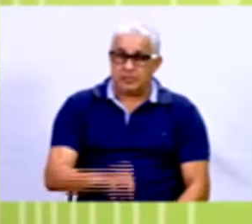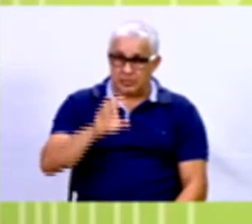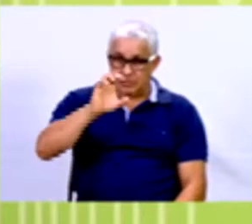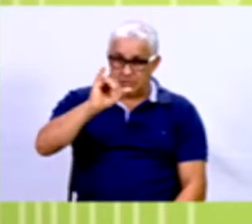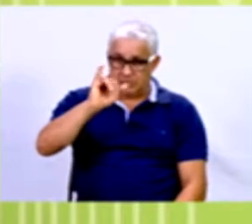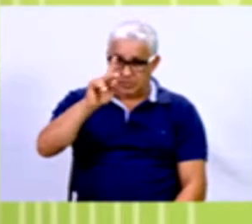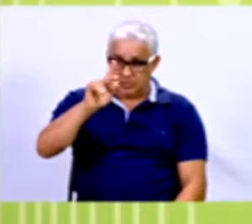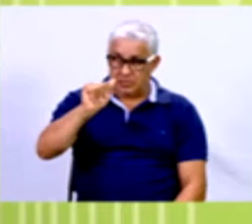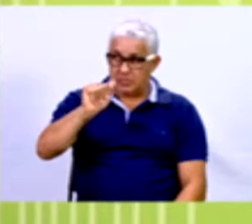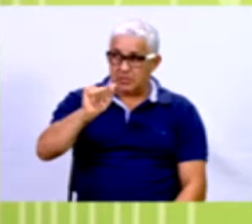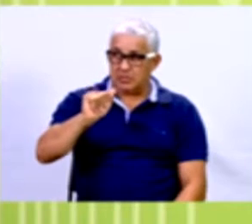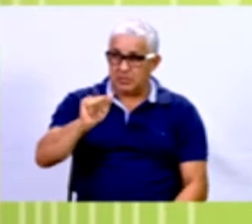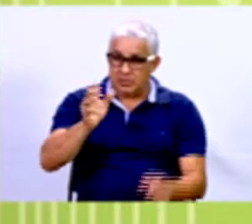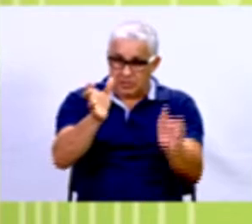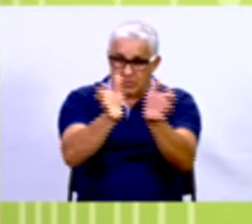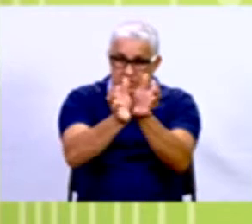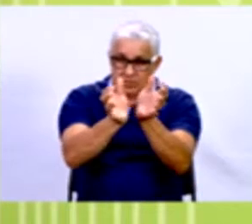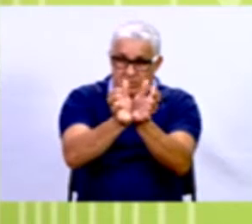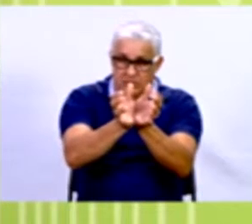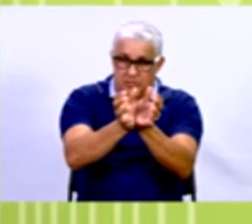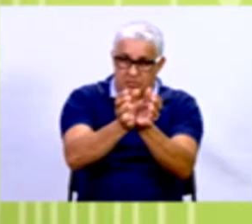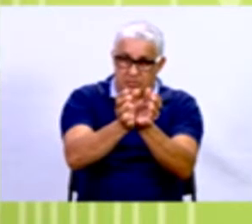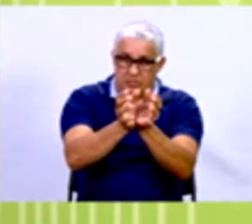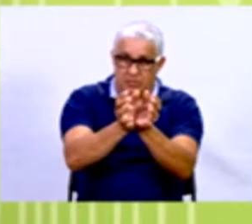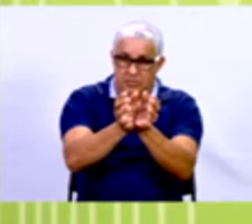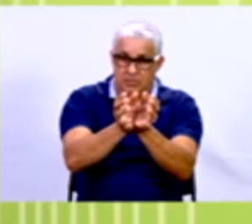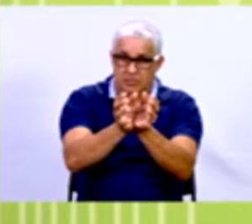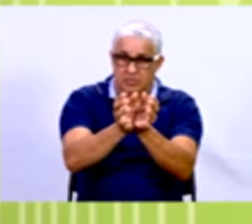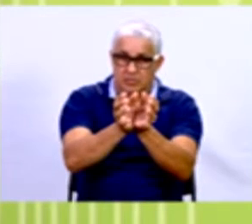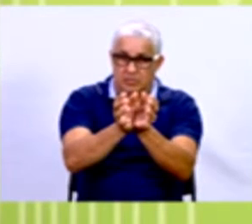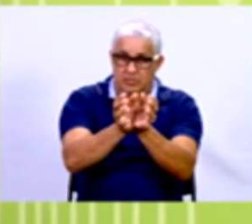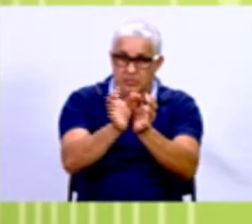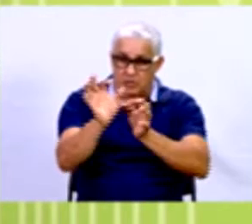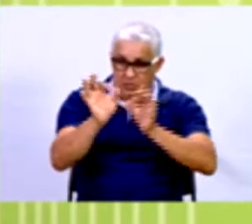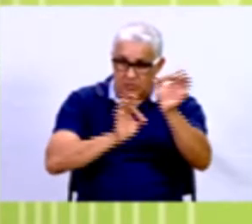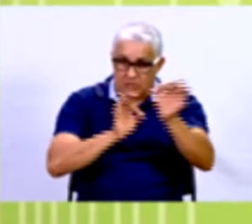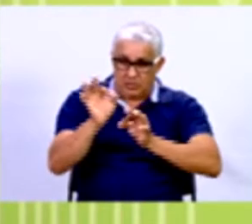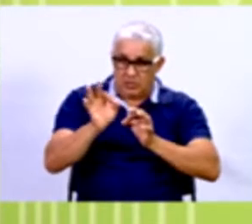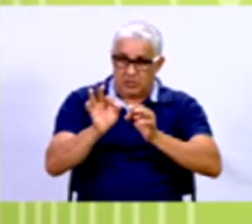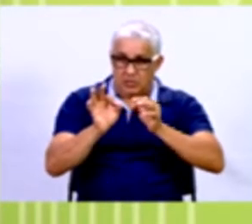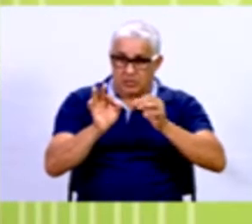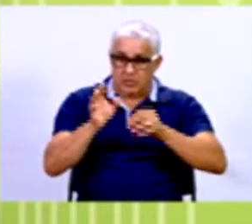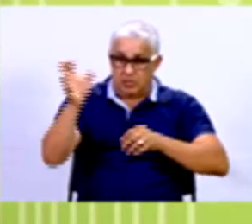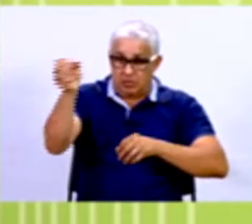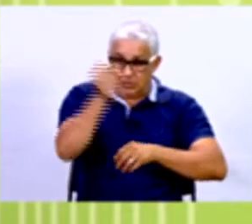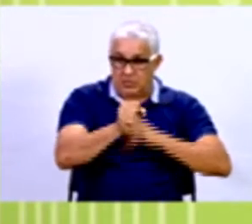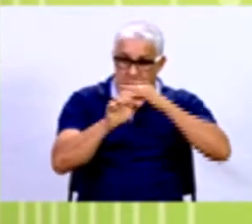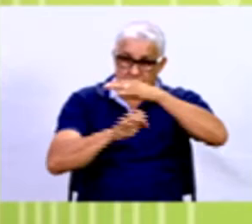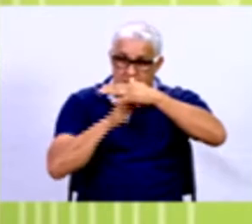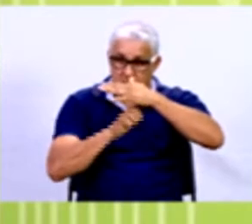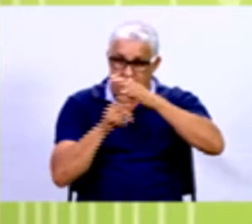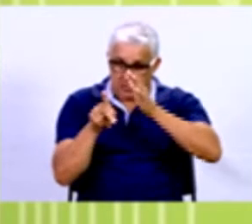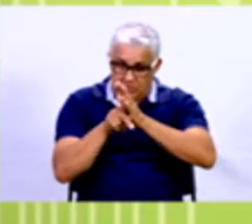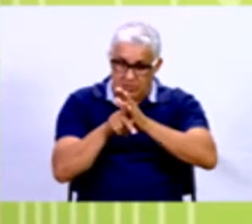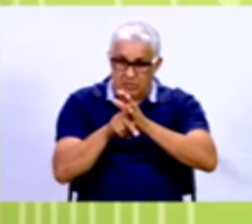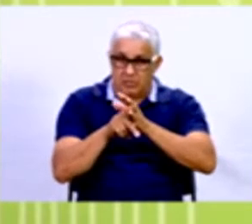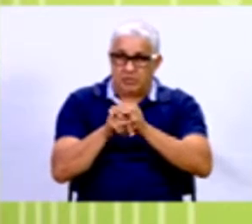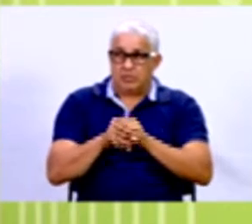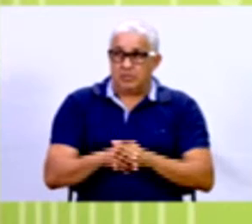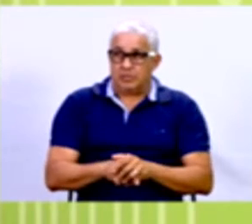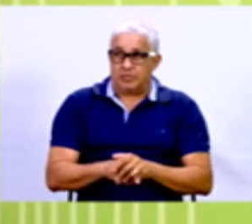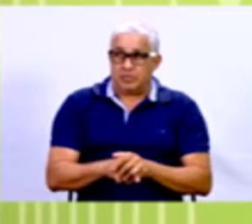CIPA, ela é uma comissão formada por representantes da empresa, do local de trabalho.